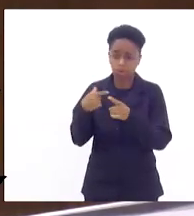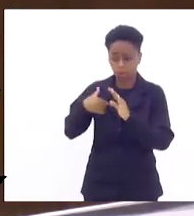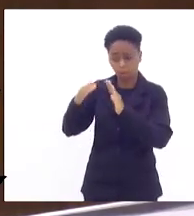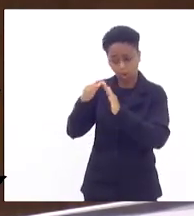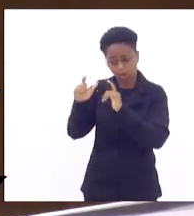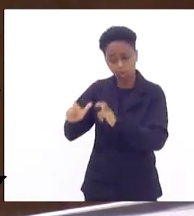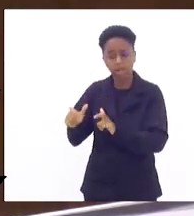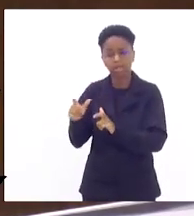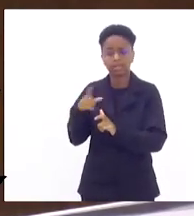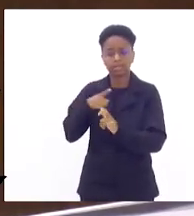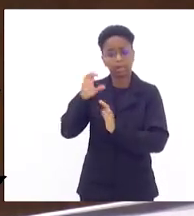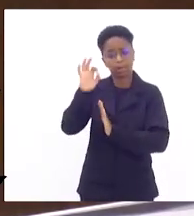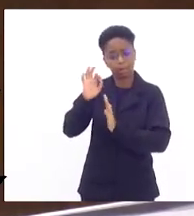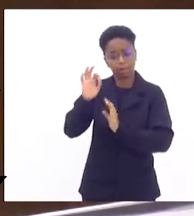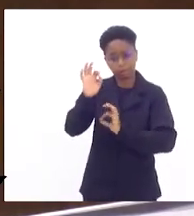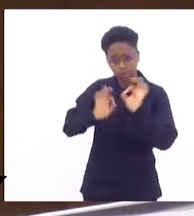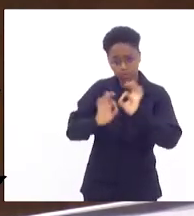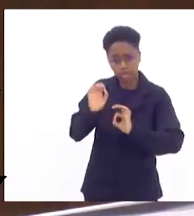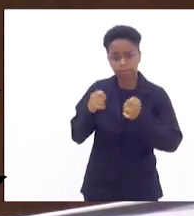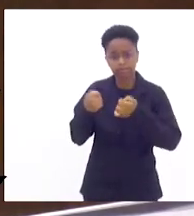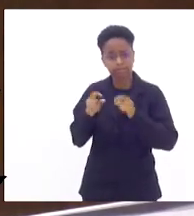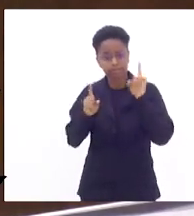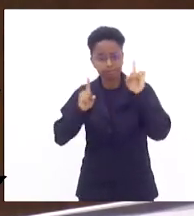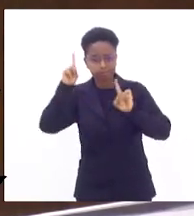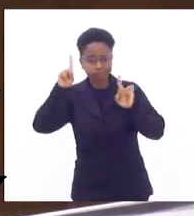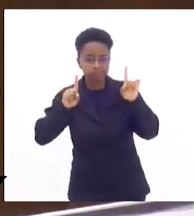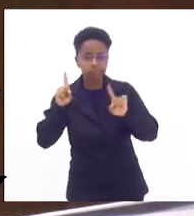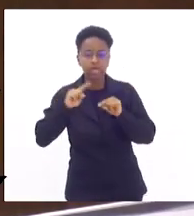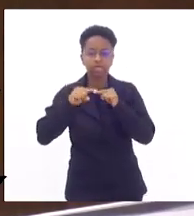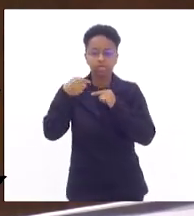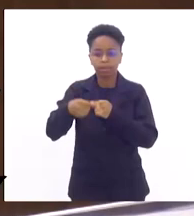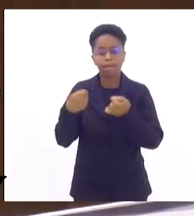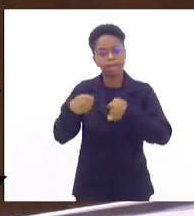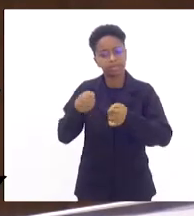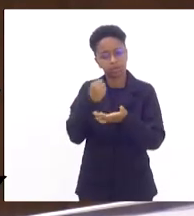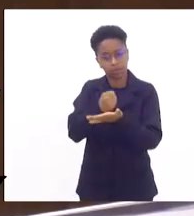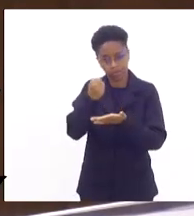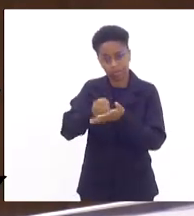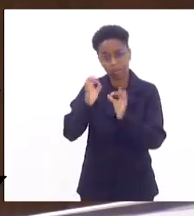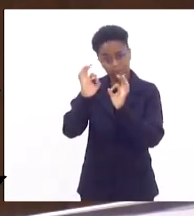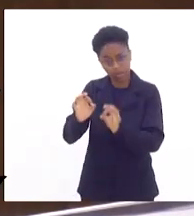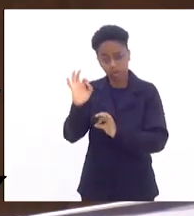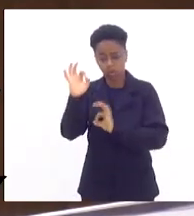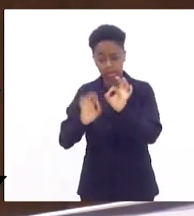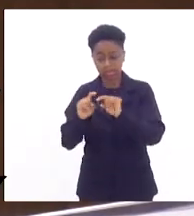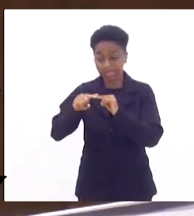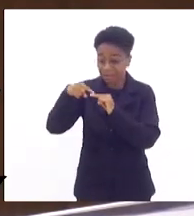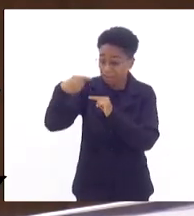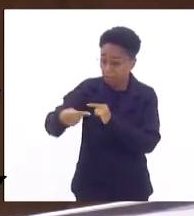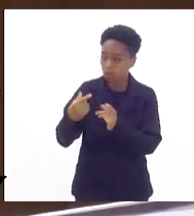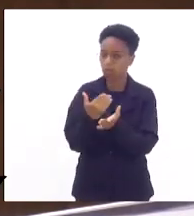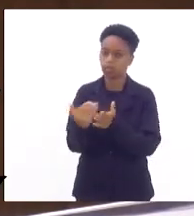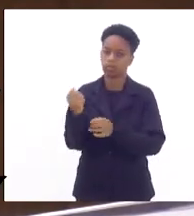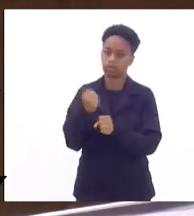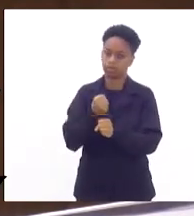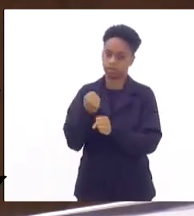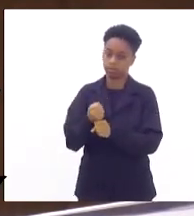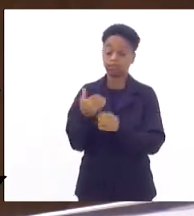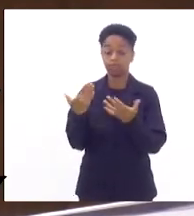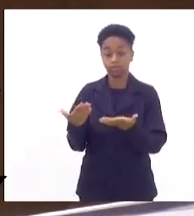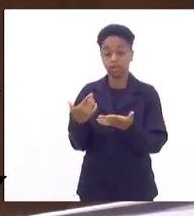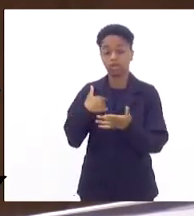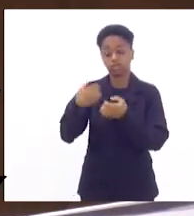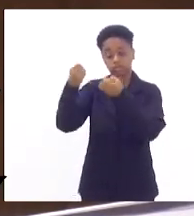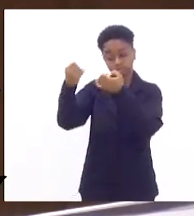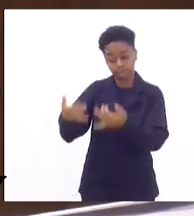projeto, precisa licenciar. Com a licença, você precisa, de fato, contratar, mobilizar e começar a obra. Então, para dar também um retorno